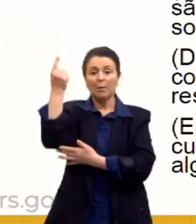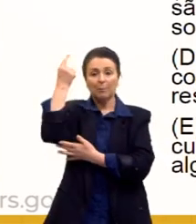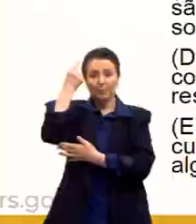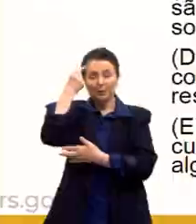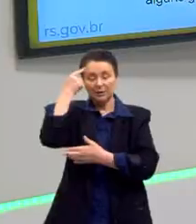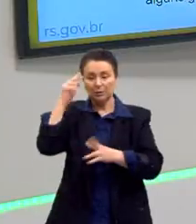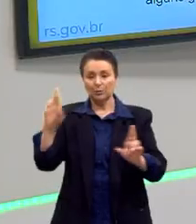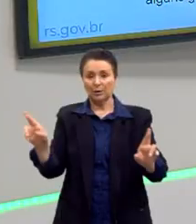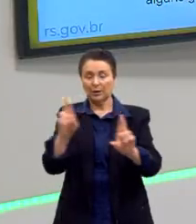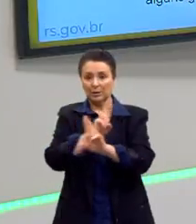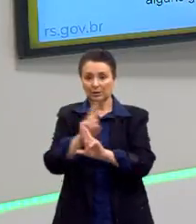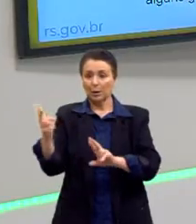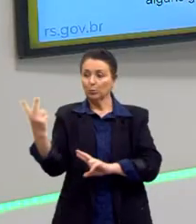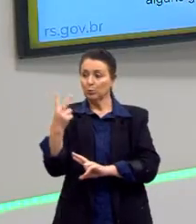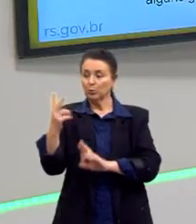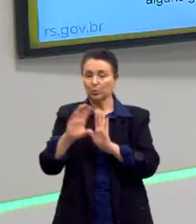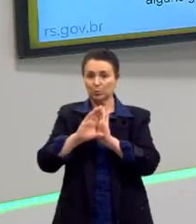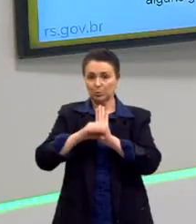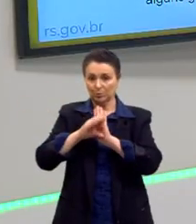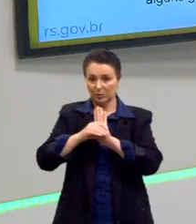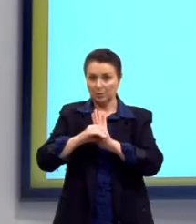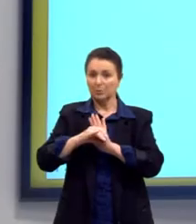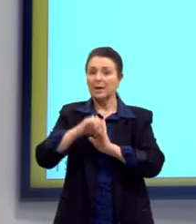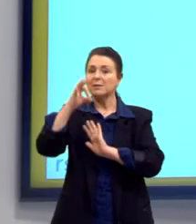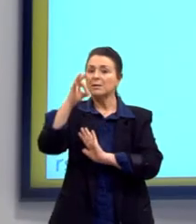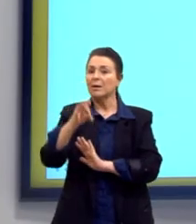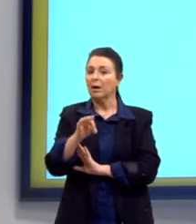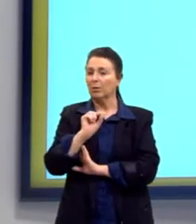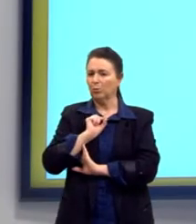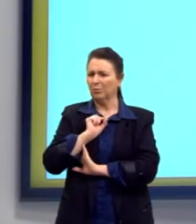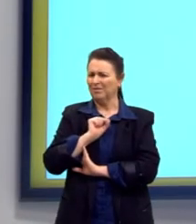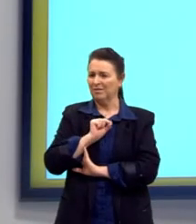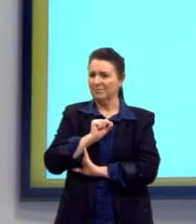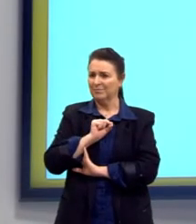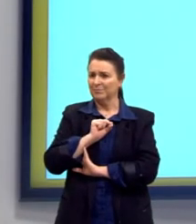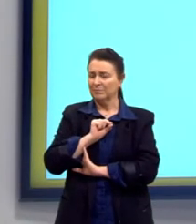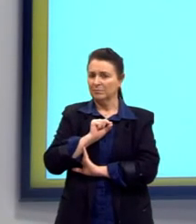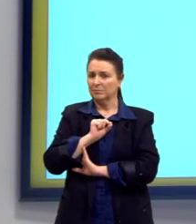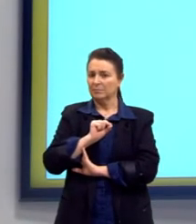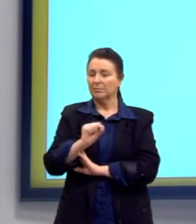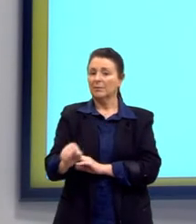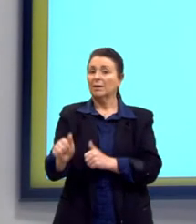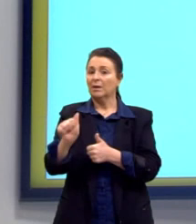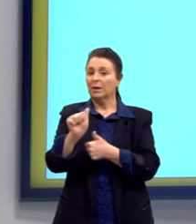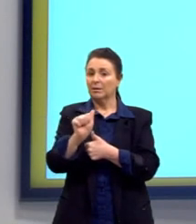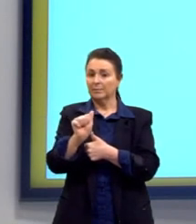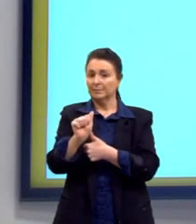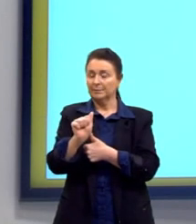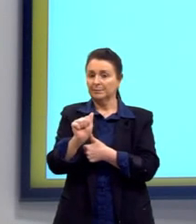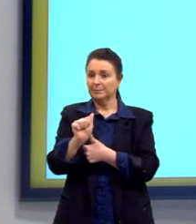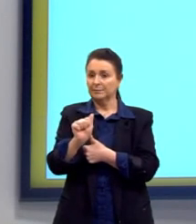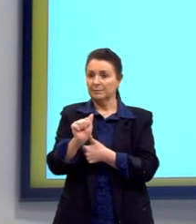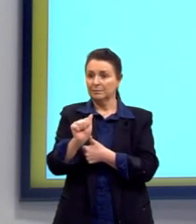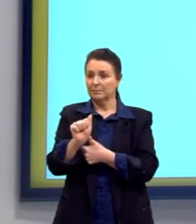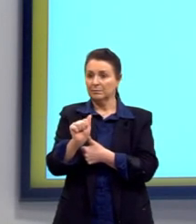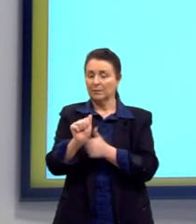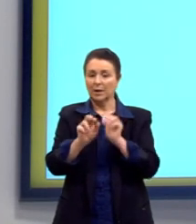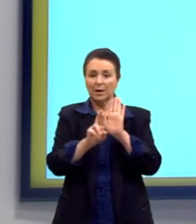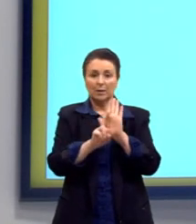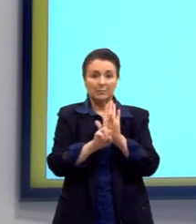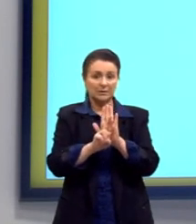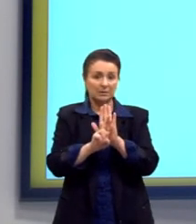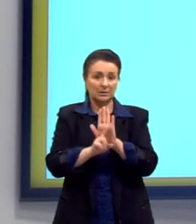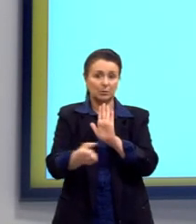a relação entre os dois conceitos é correto afirmar que olha só alternativa a representação